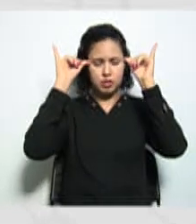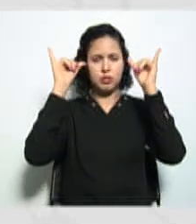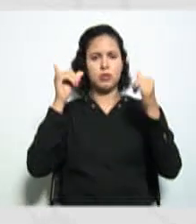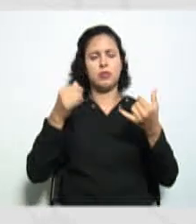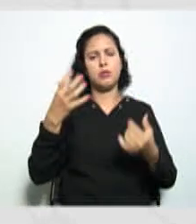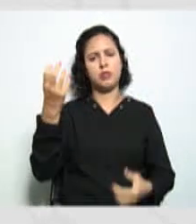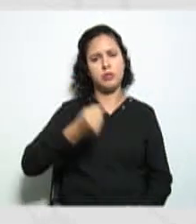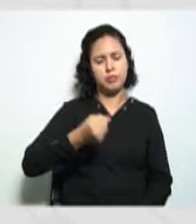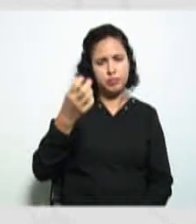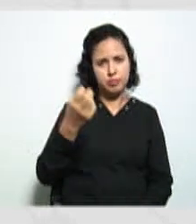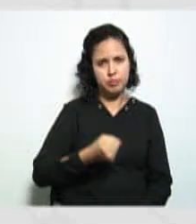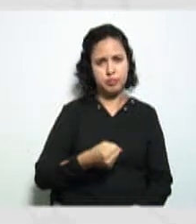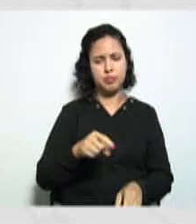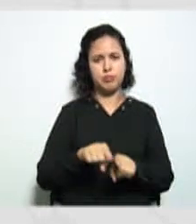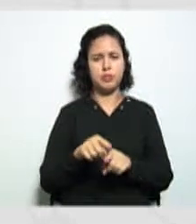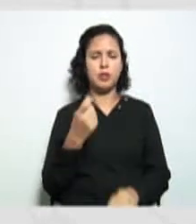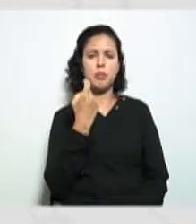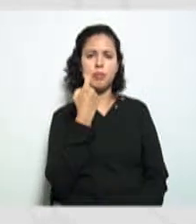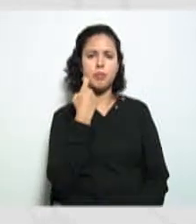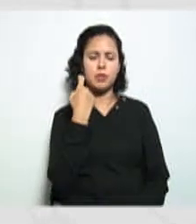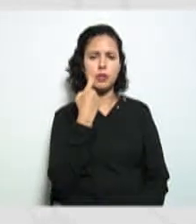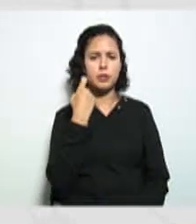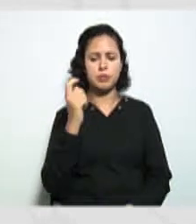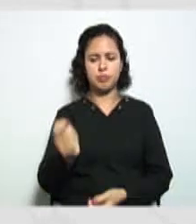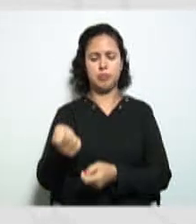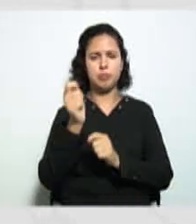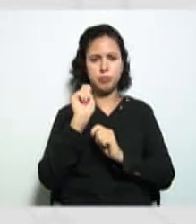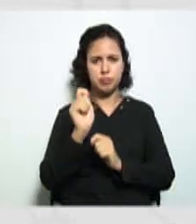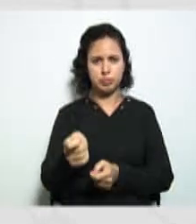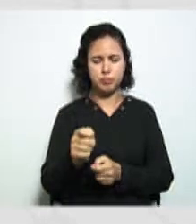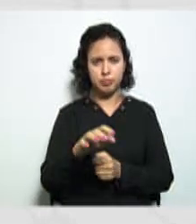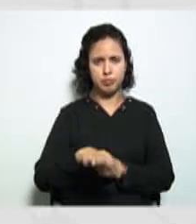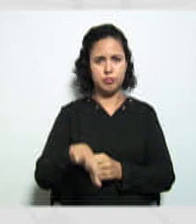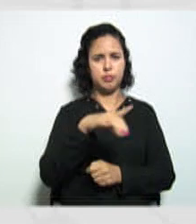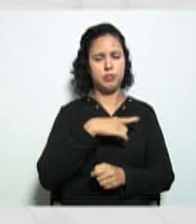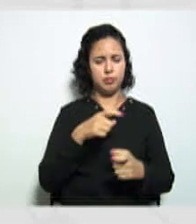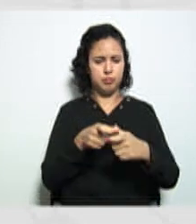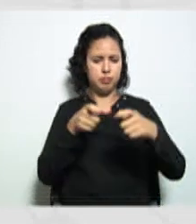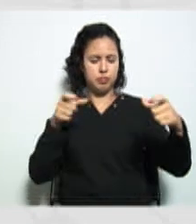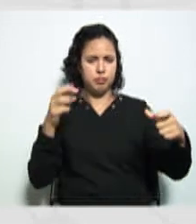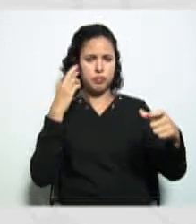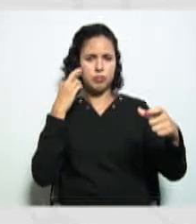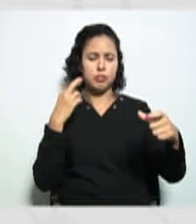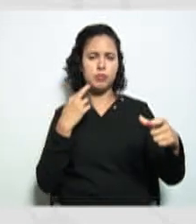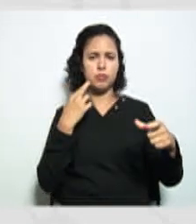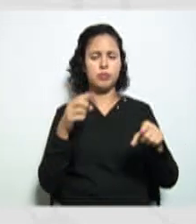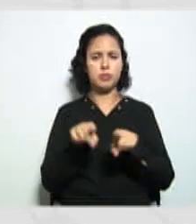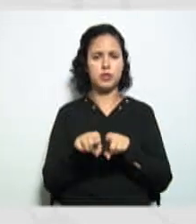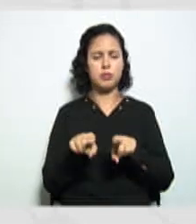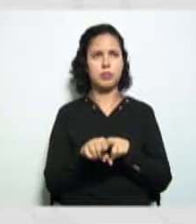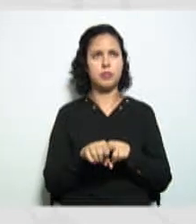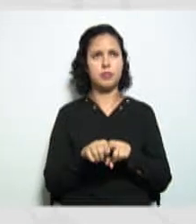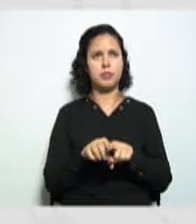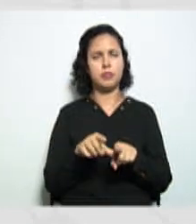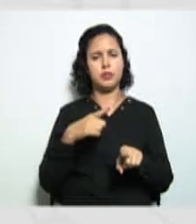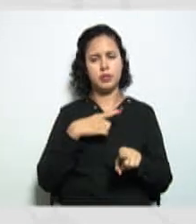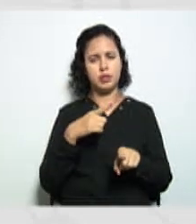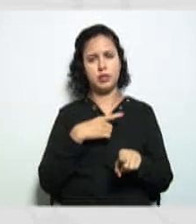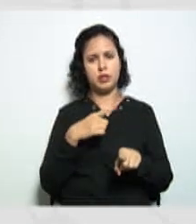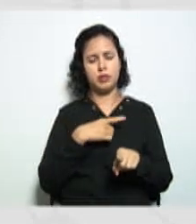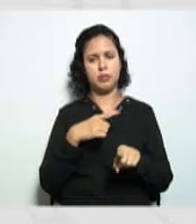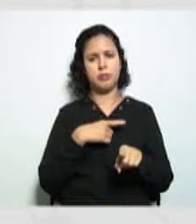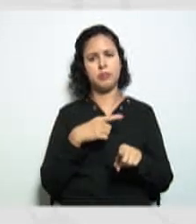leite. A piscicultura é uma área crescente na nossa região. E culturas menores nós temos o abacaxi,